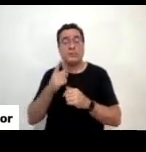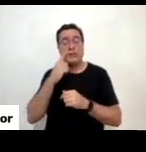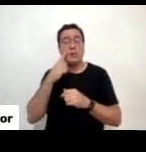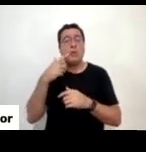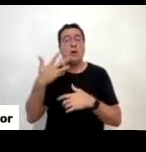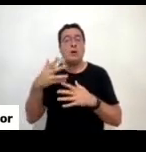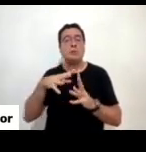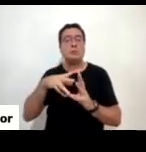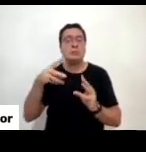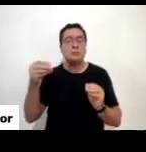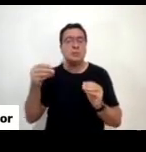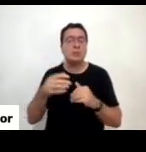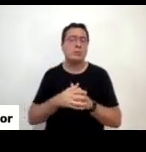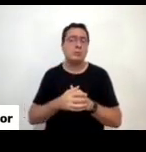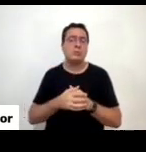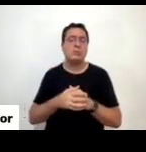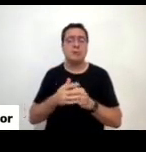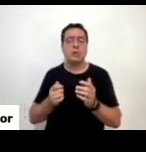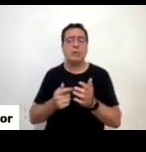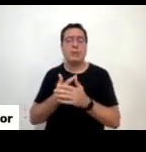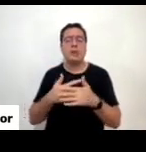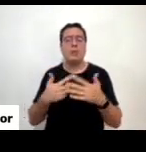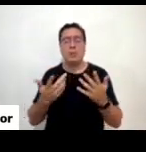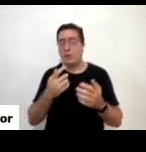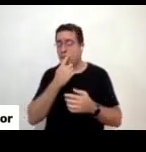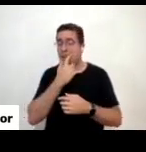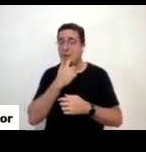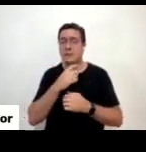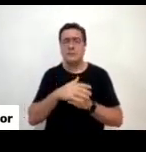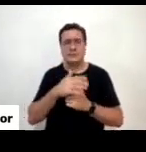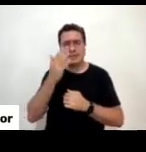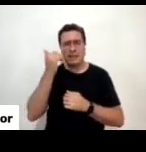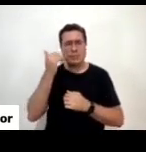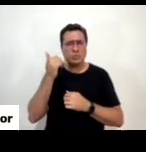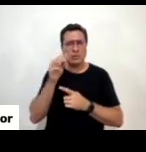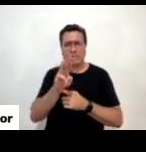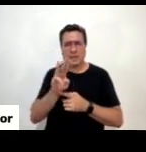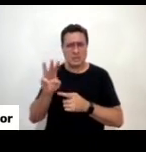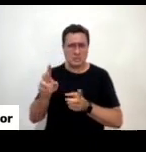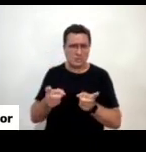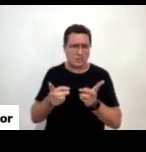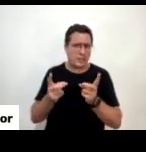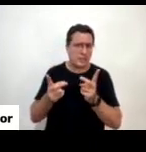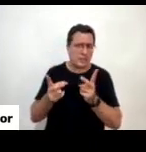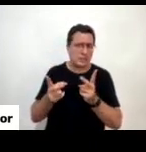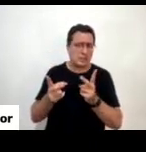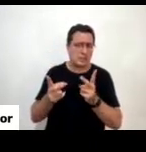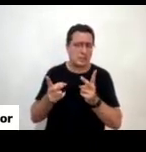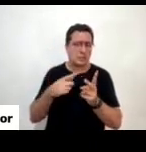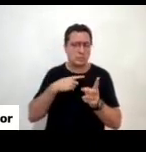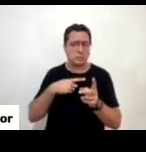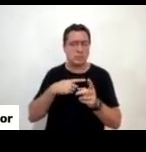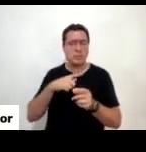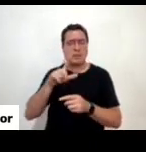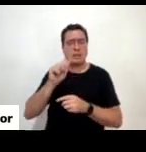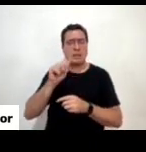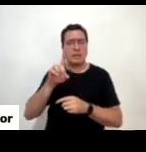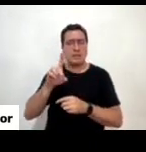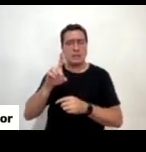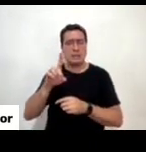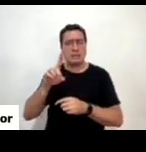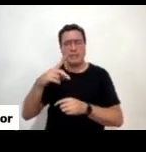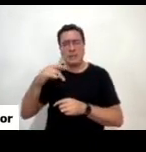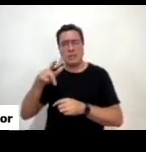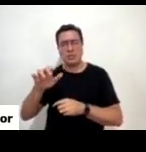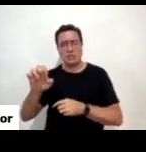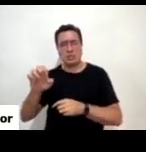solução, clica para comprar. Será que a tua página de vendas, a tua landing page, ela está